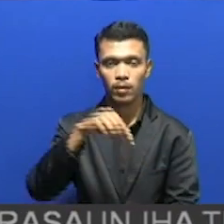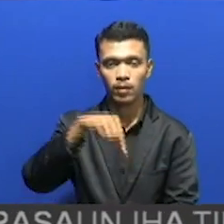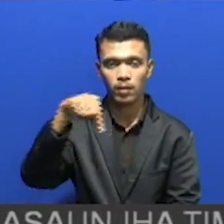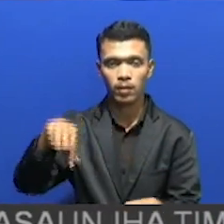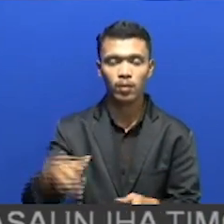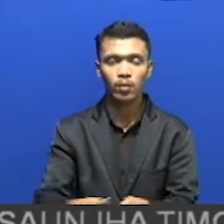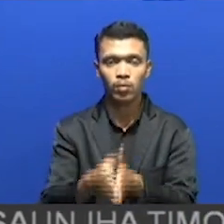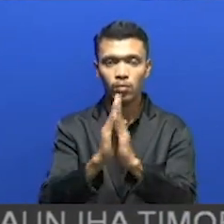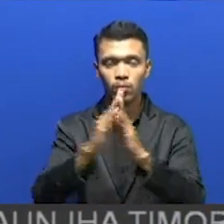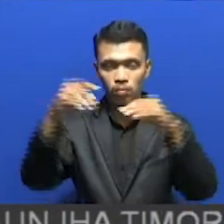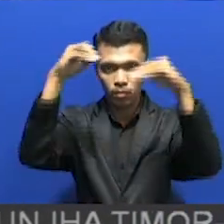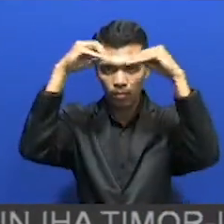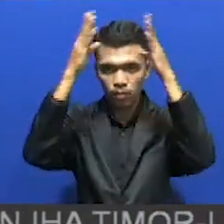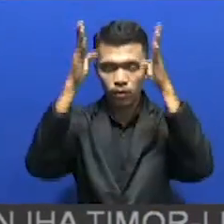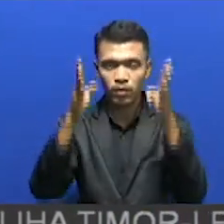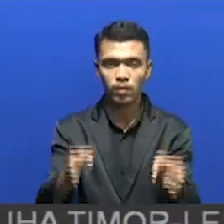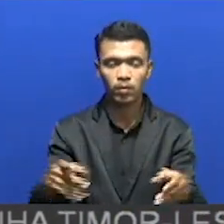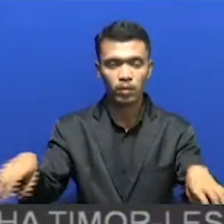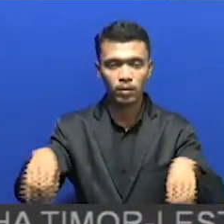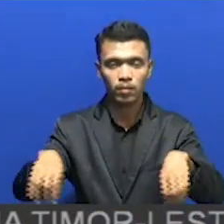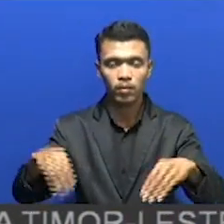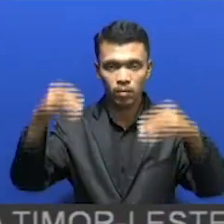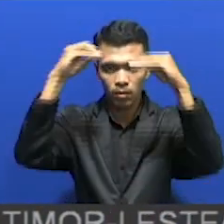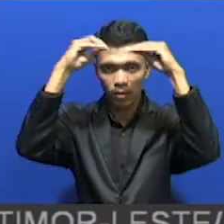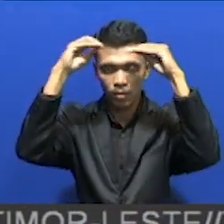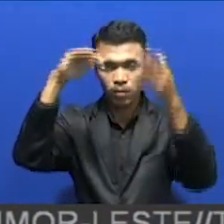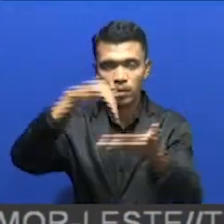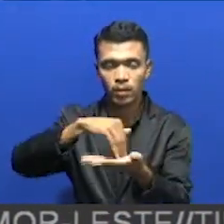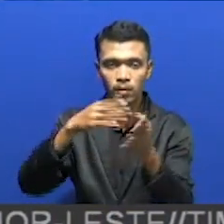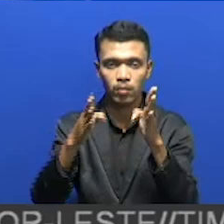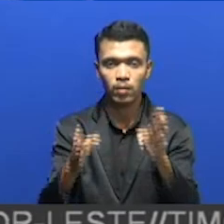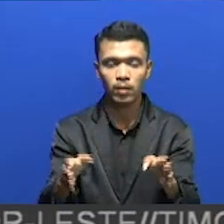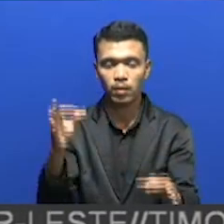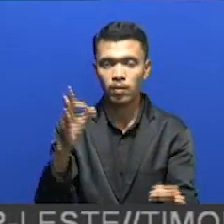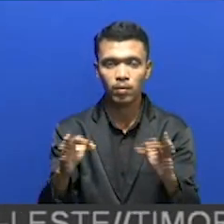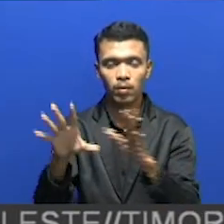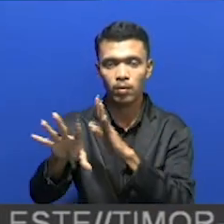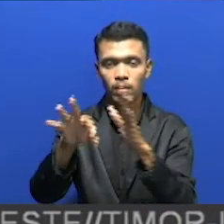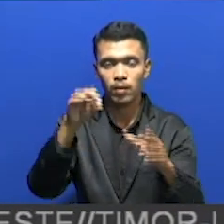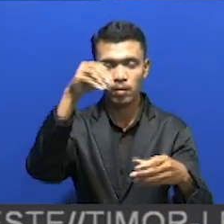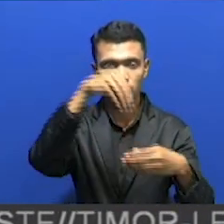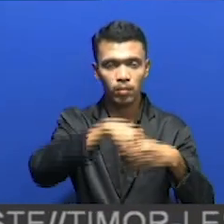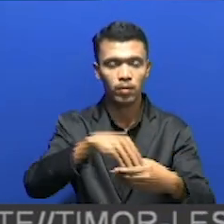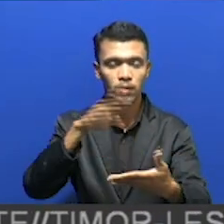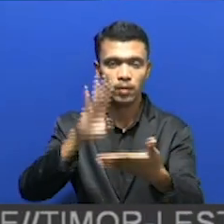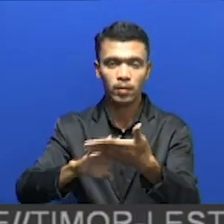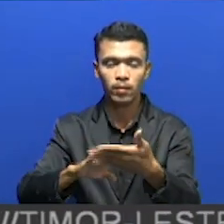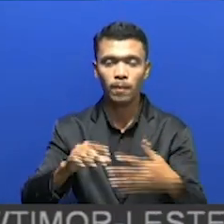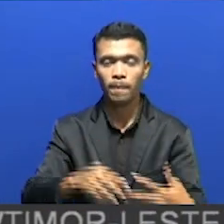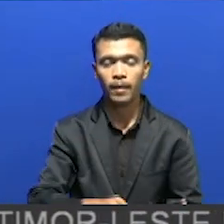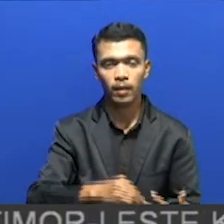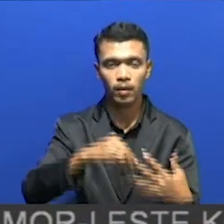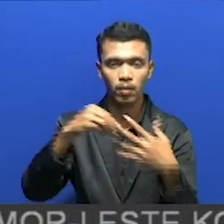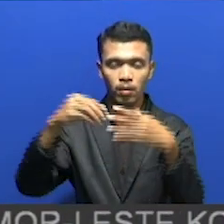professor Sira Esforço Rodihanori, estudante, no é bele retam bolsa. Lileu ba educador Sira pere,